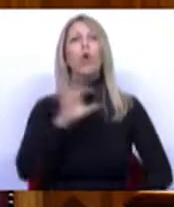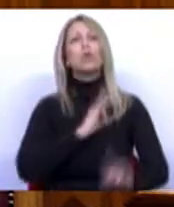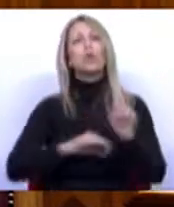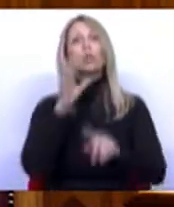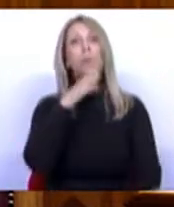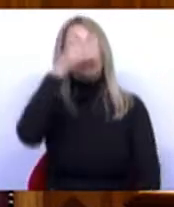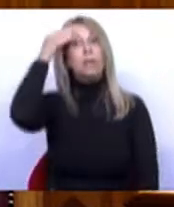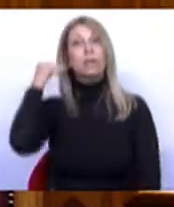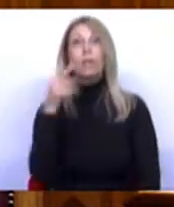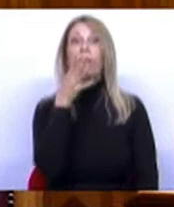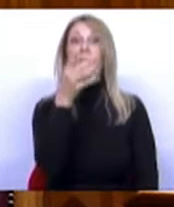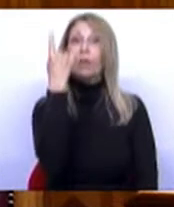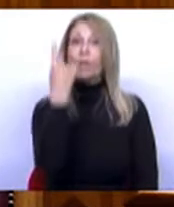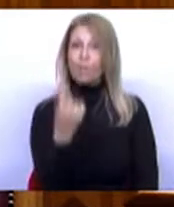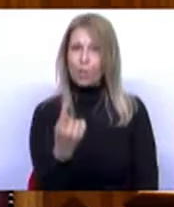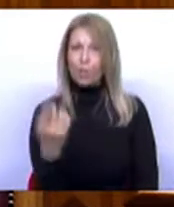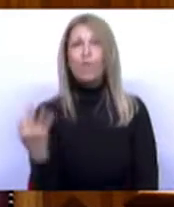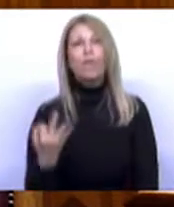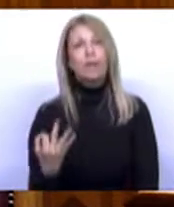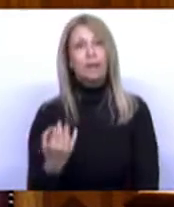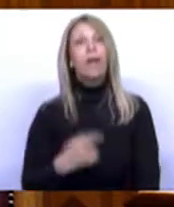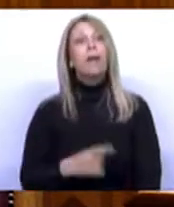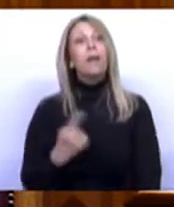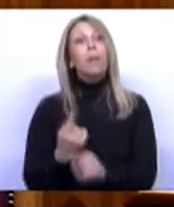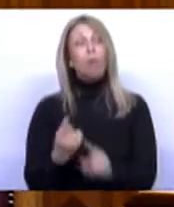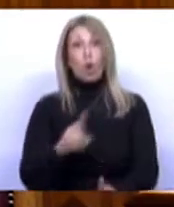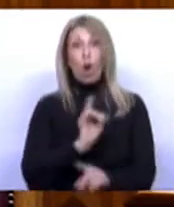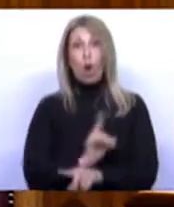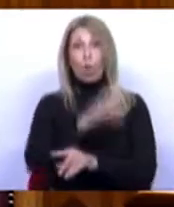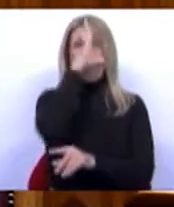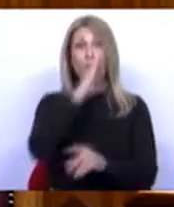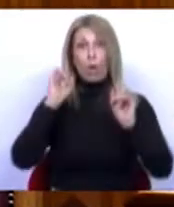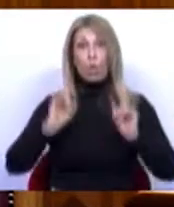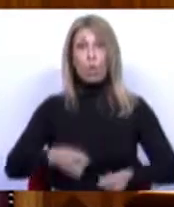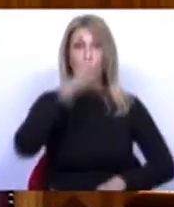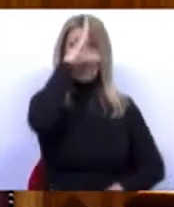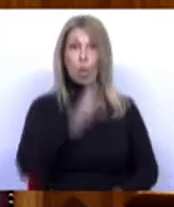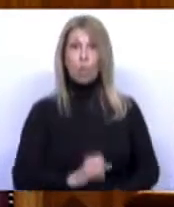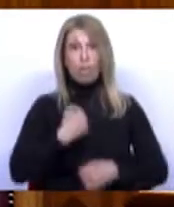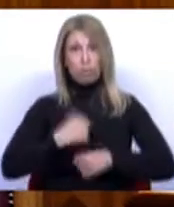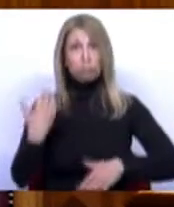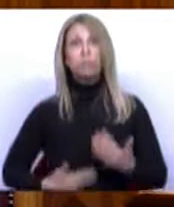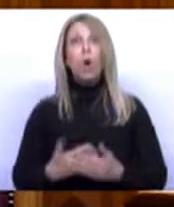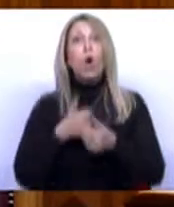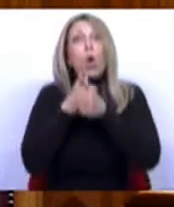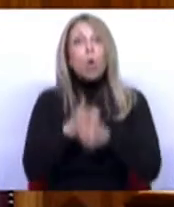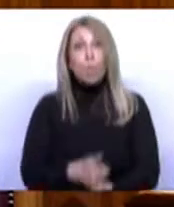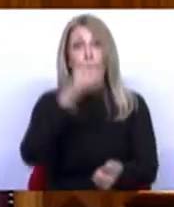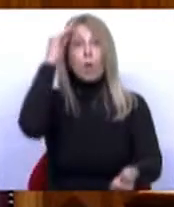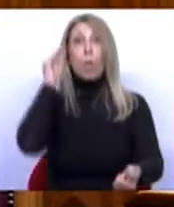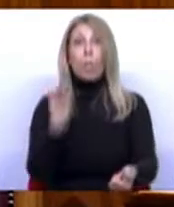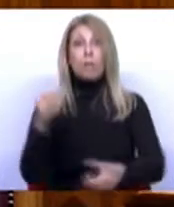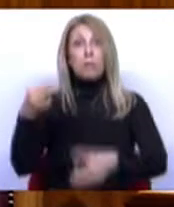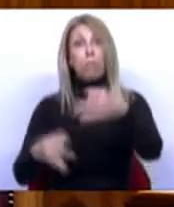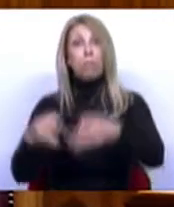uma coisa, é que desde que este Governo é Governo, cumpre a recomendação do Tribunal de Contas,